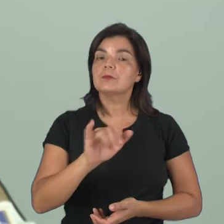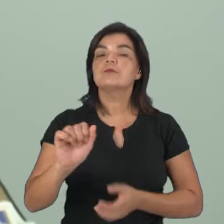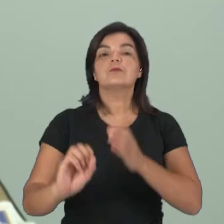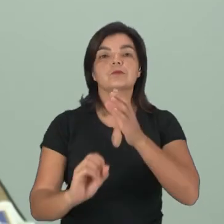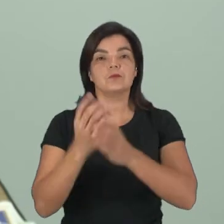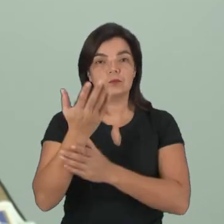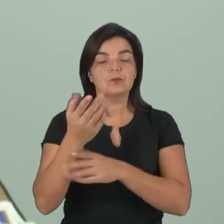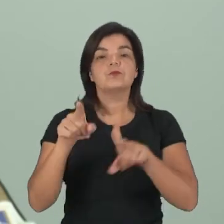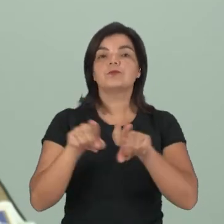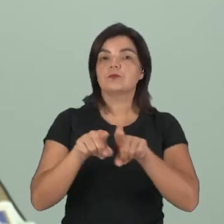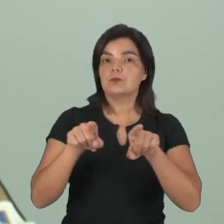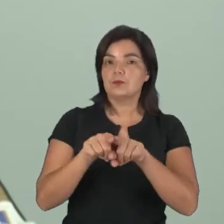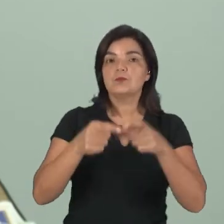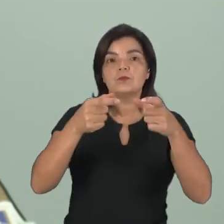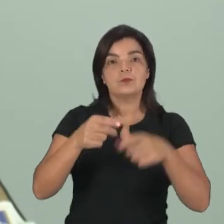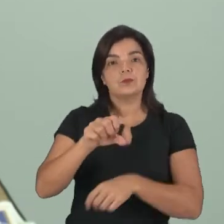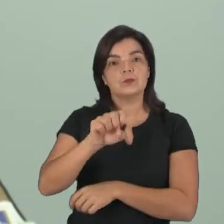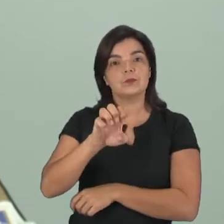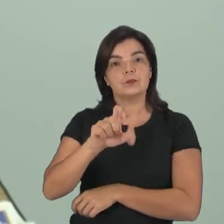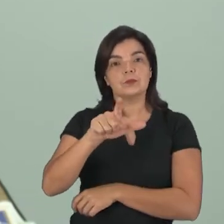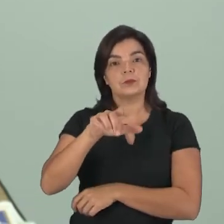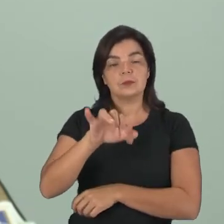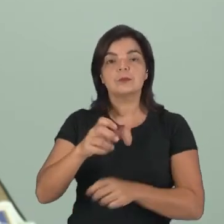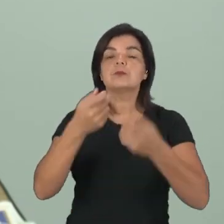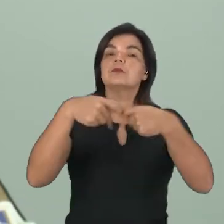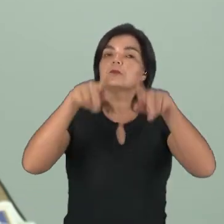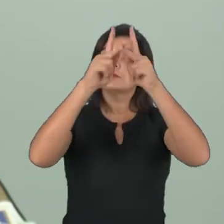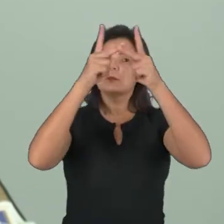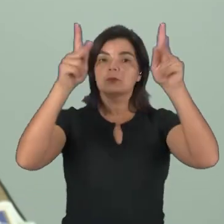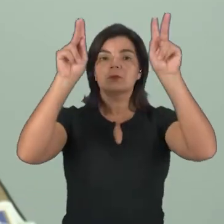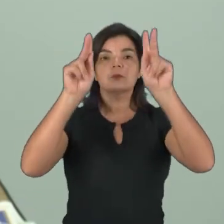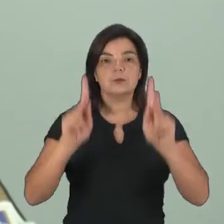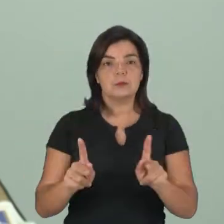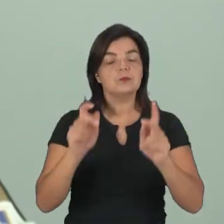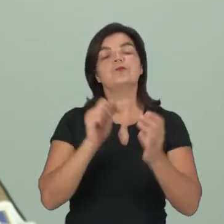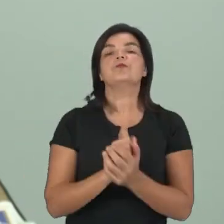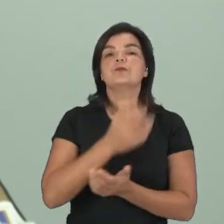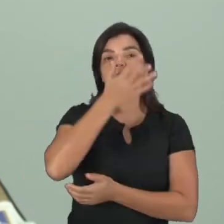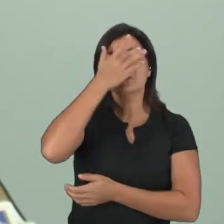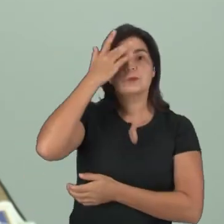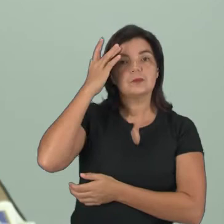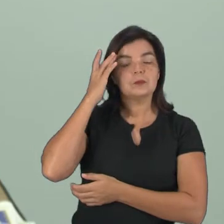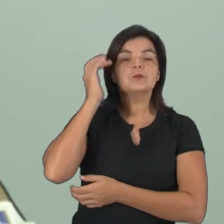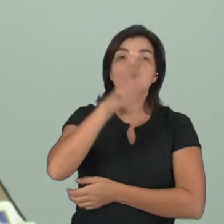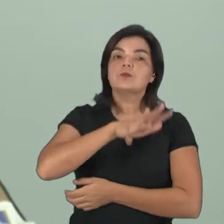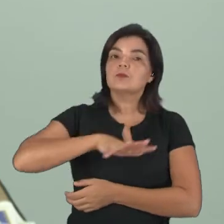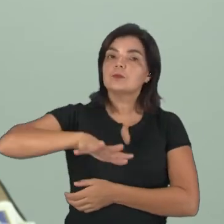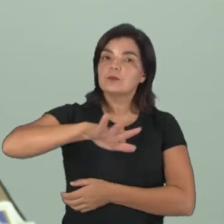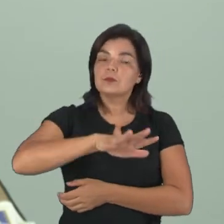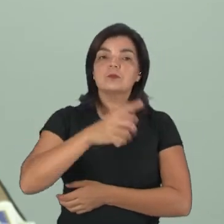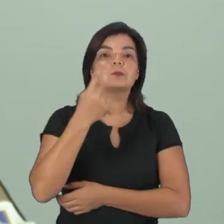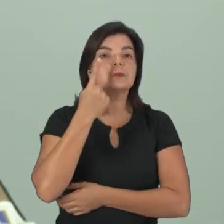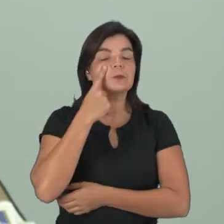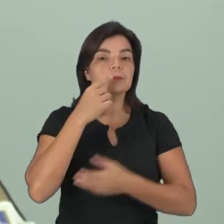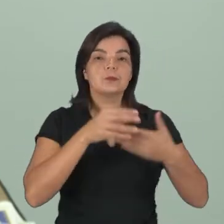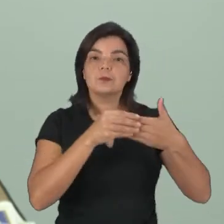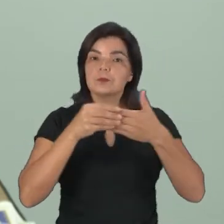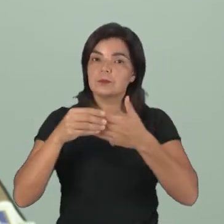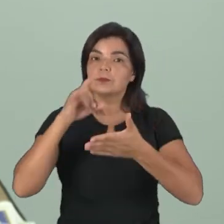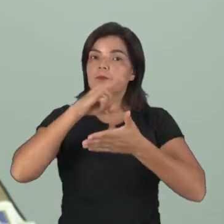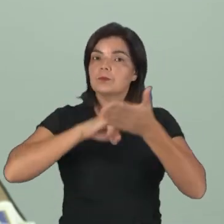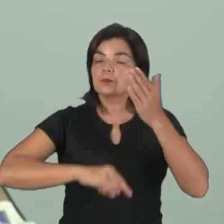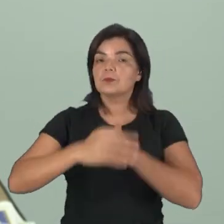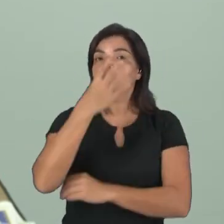acontecer no ginásio do SESI e no Palácio Rio Branco o público em geral precisa levar